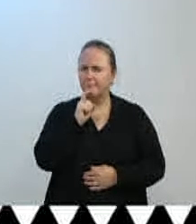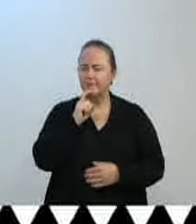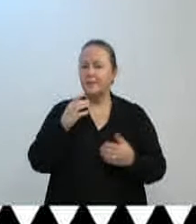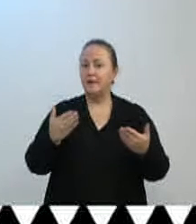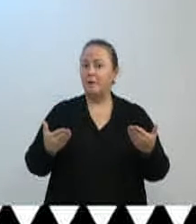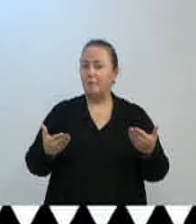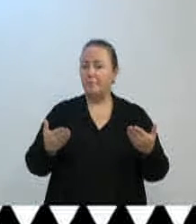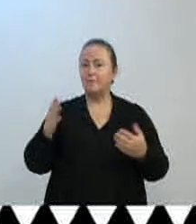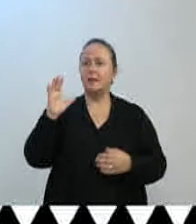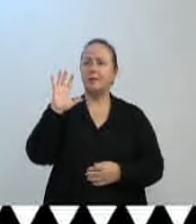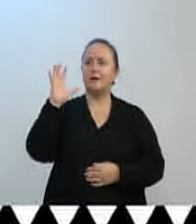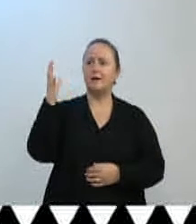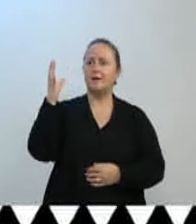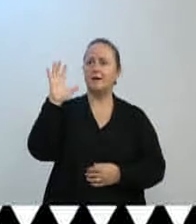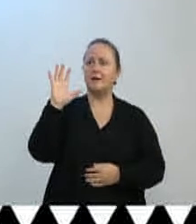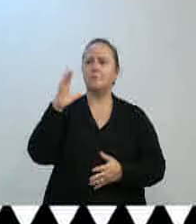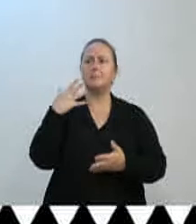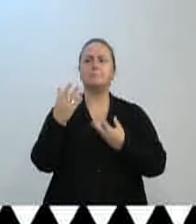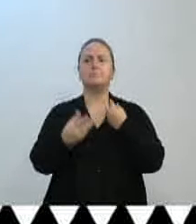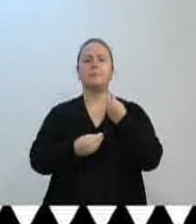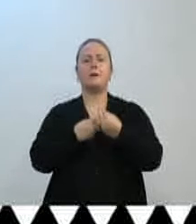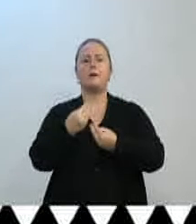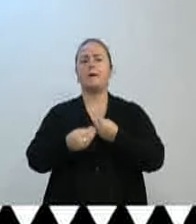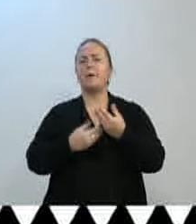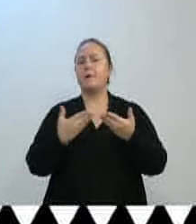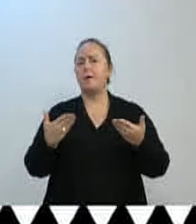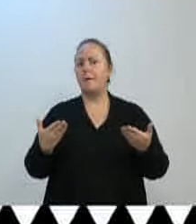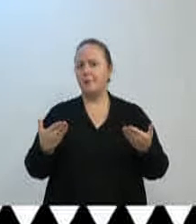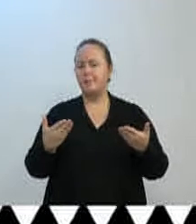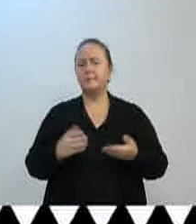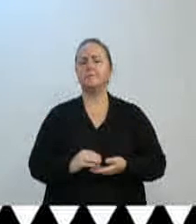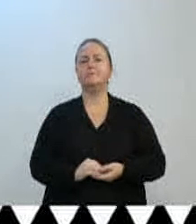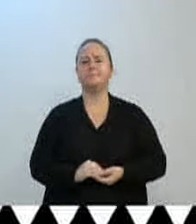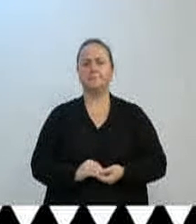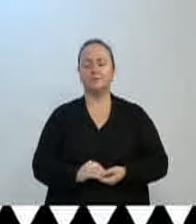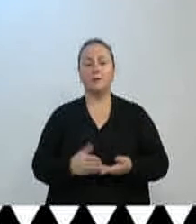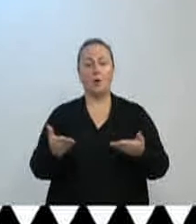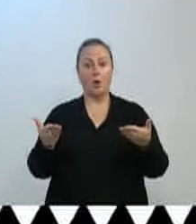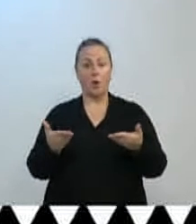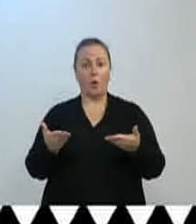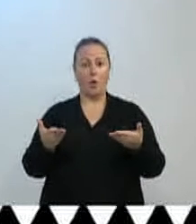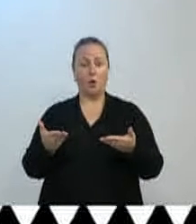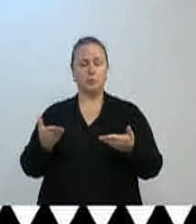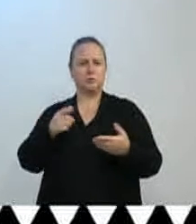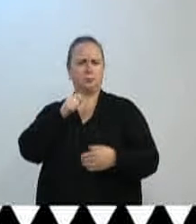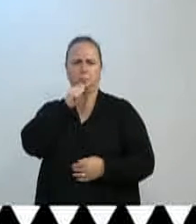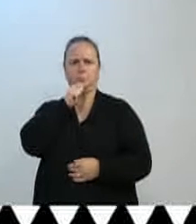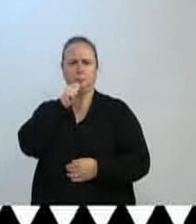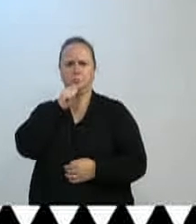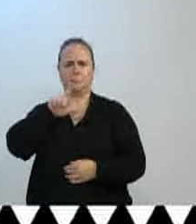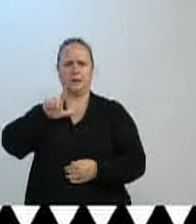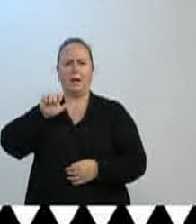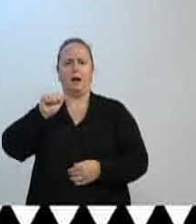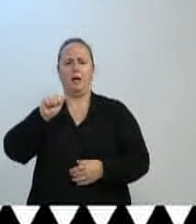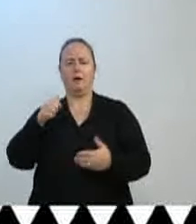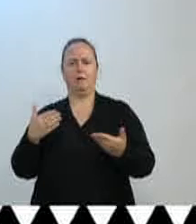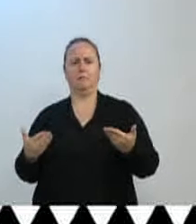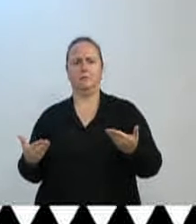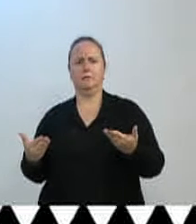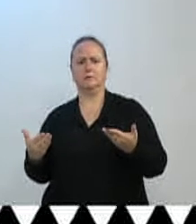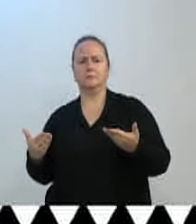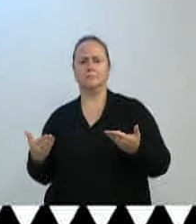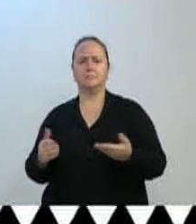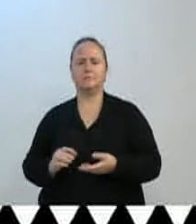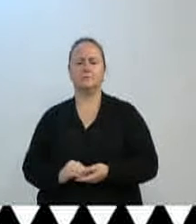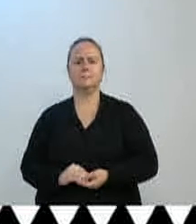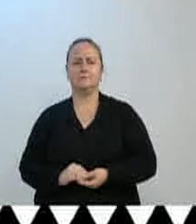do clima, como é que era. Hoje a gente nem pensa em usar lã, né? É uma coisa assim que a gente